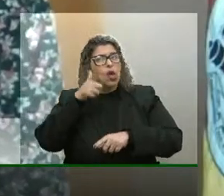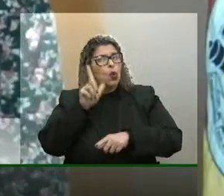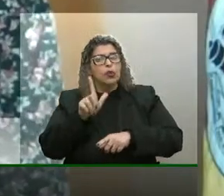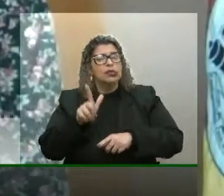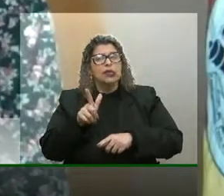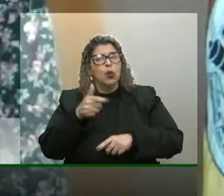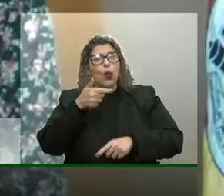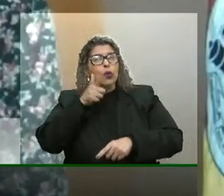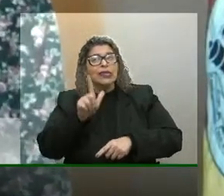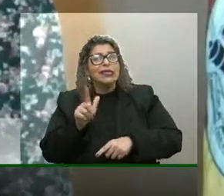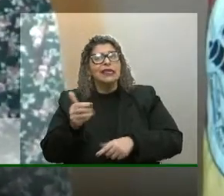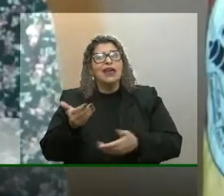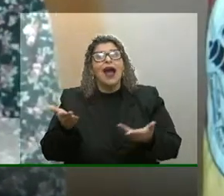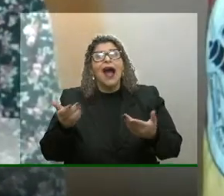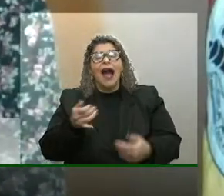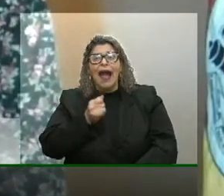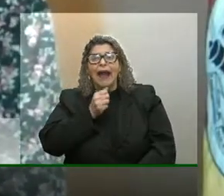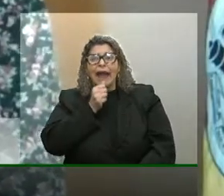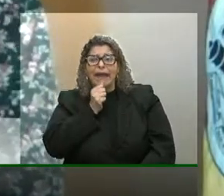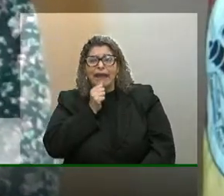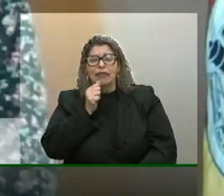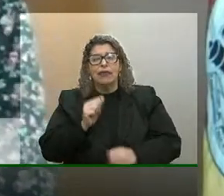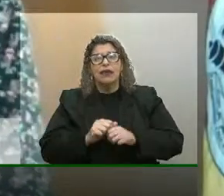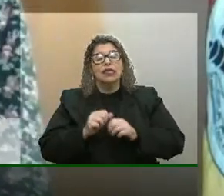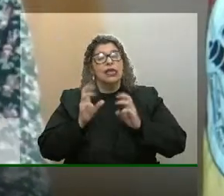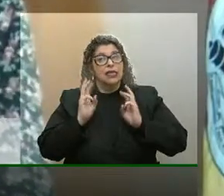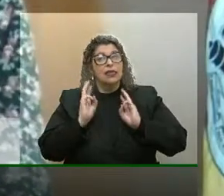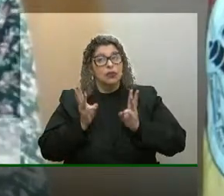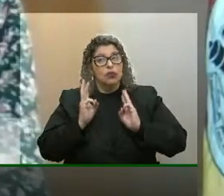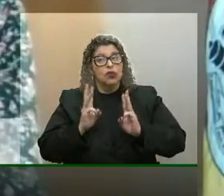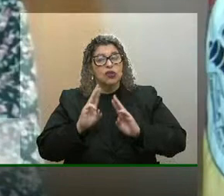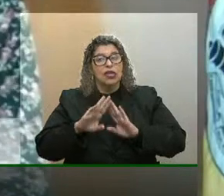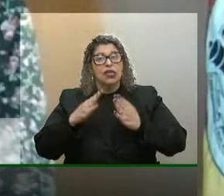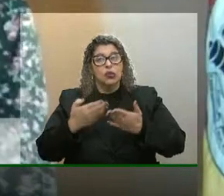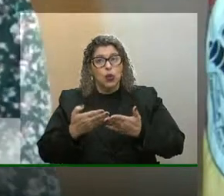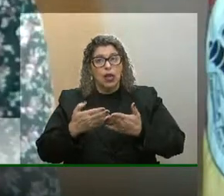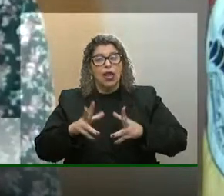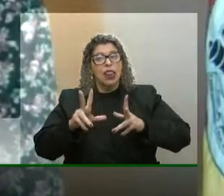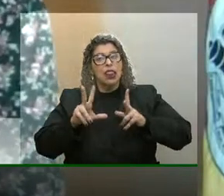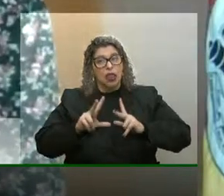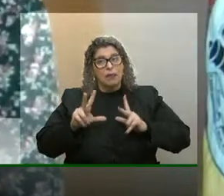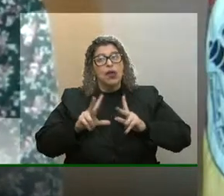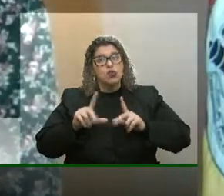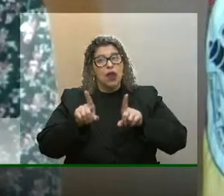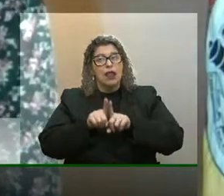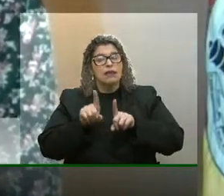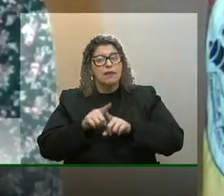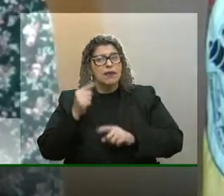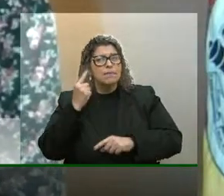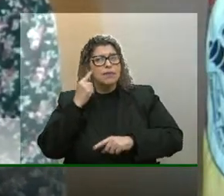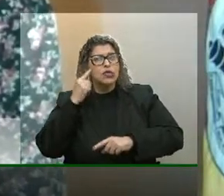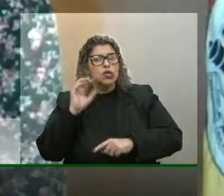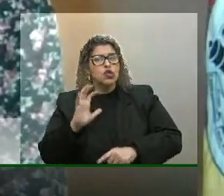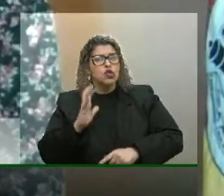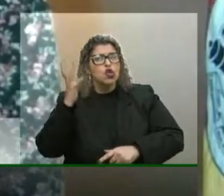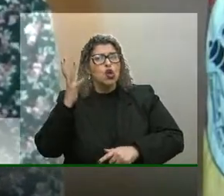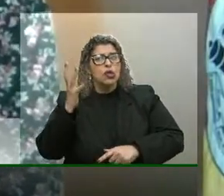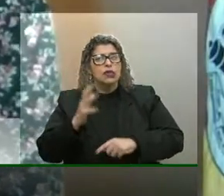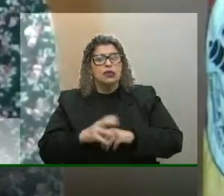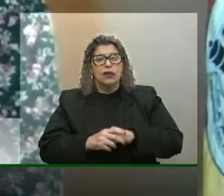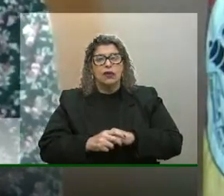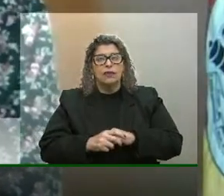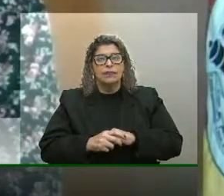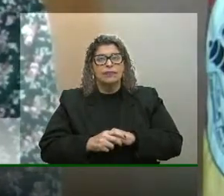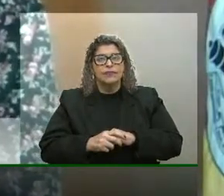nesses projetos, que são os transportadores escolares que atendem as redes privadas, pensando soluções